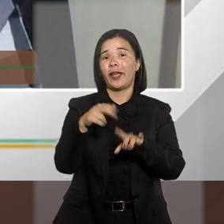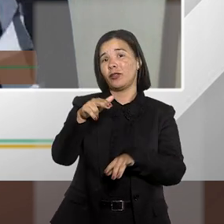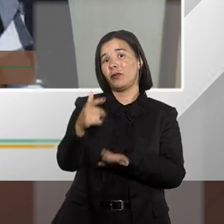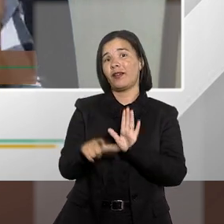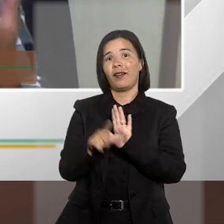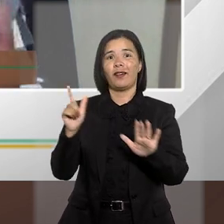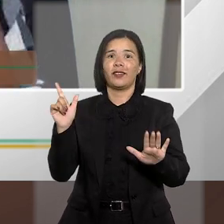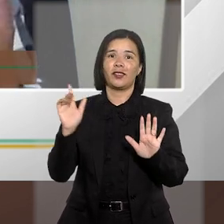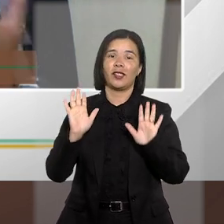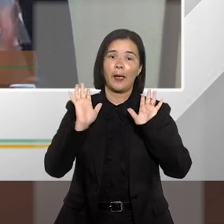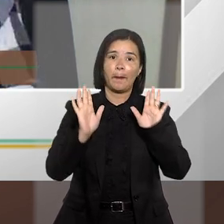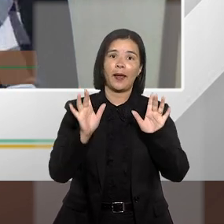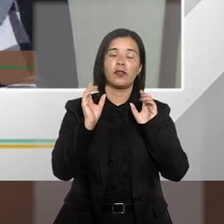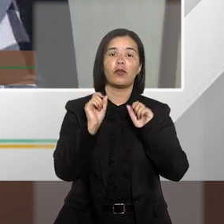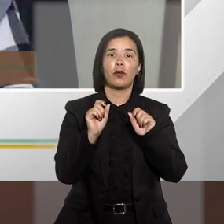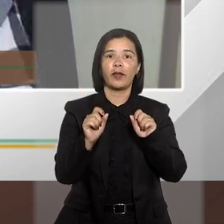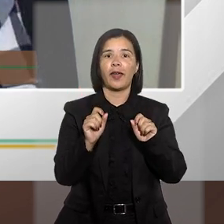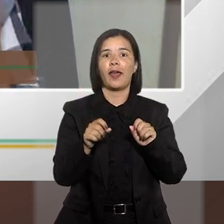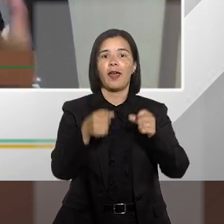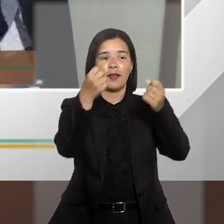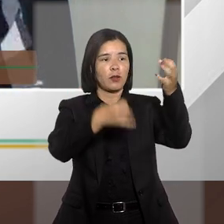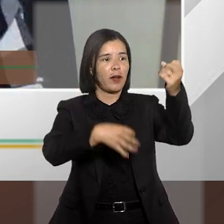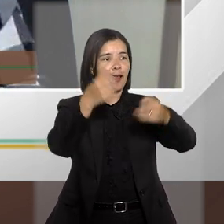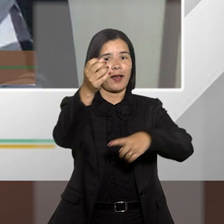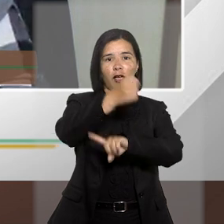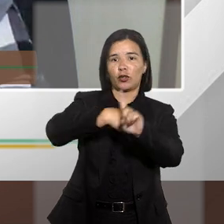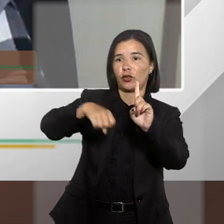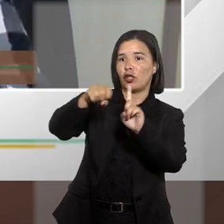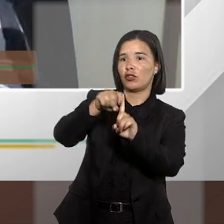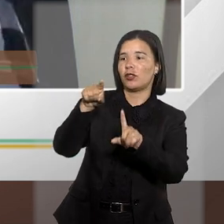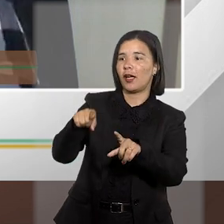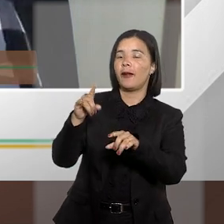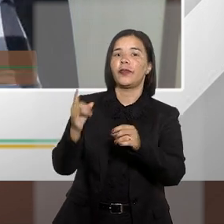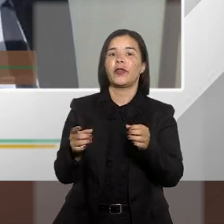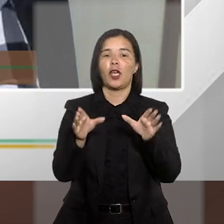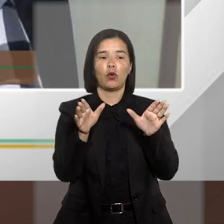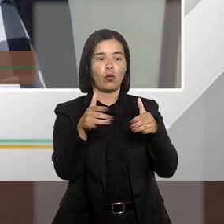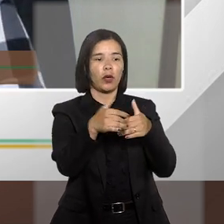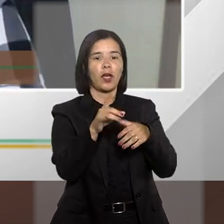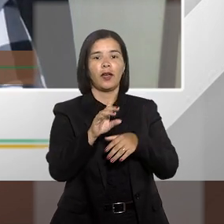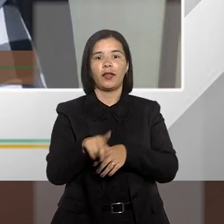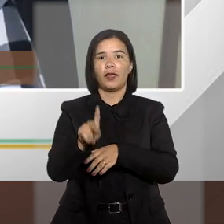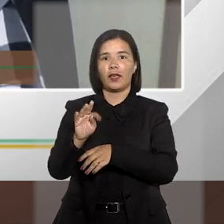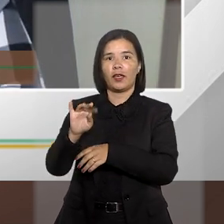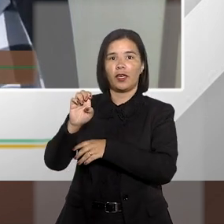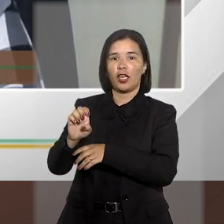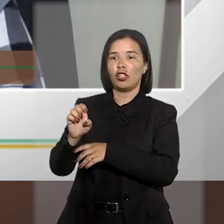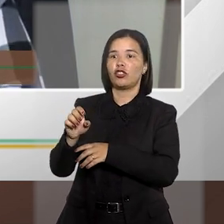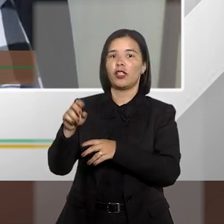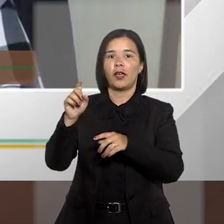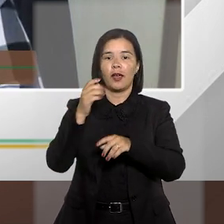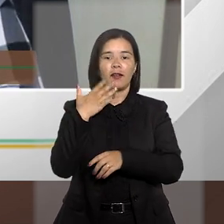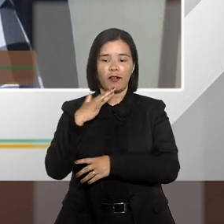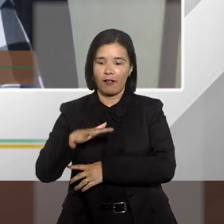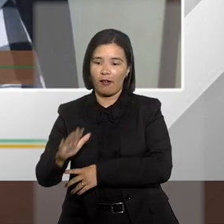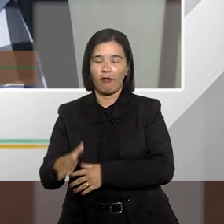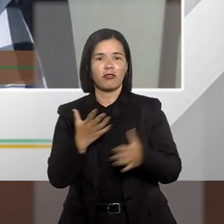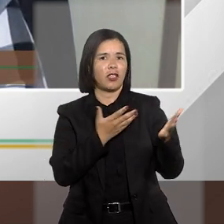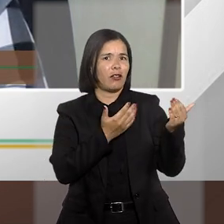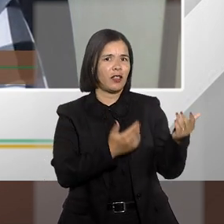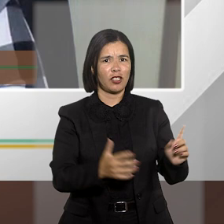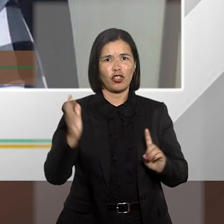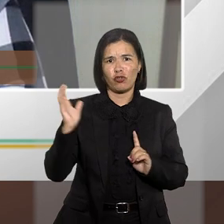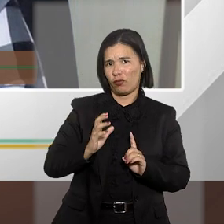algo muito vendida para a sociedade, que você tinha o kit, o material que você queria oferecer às crianças, aos adolescentes,